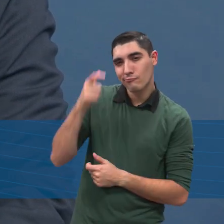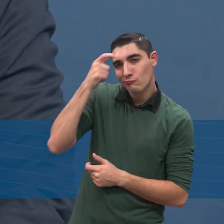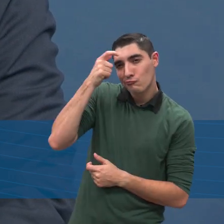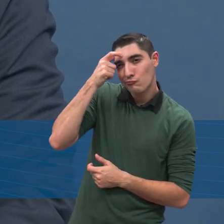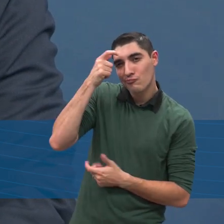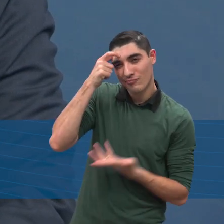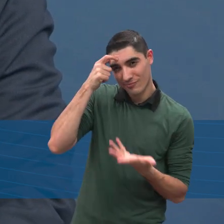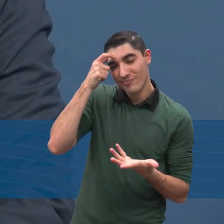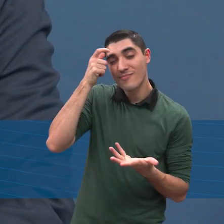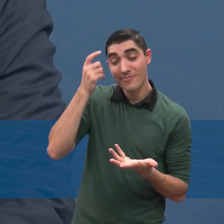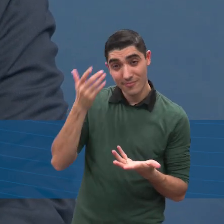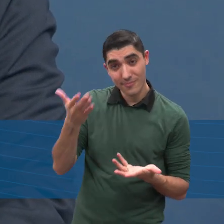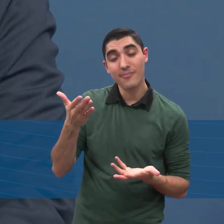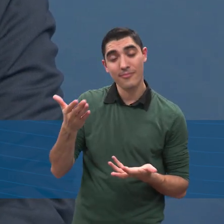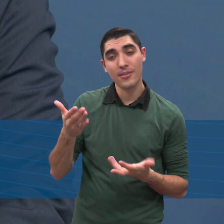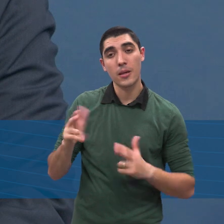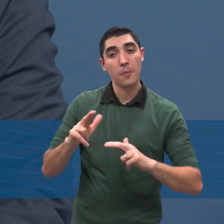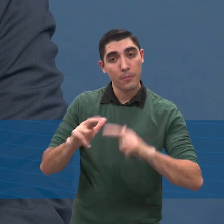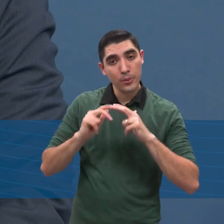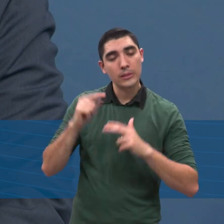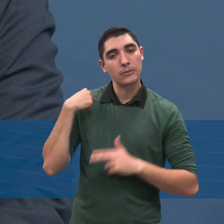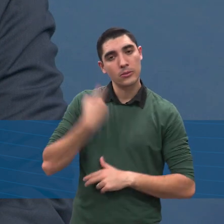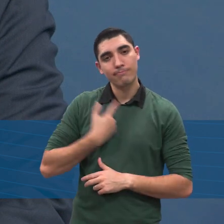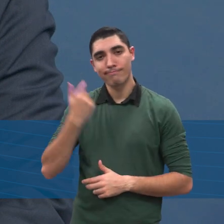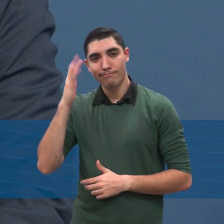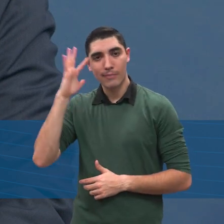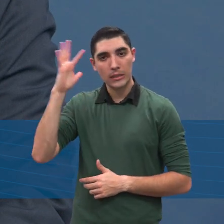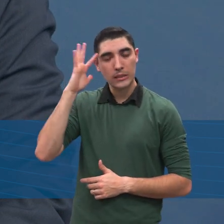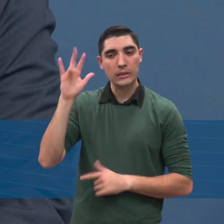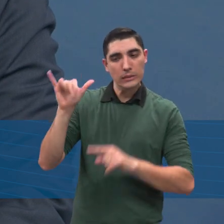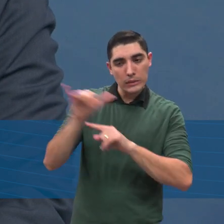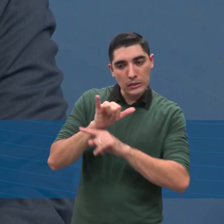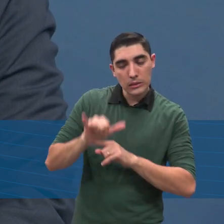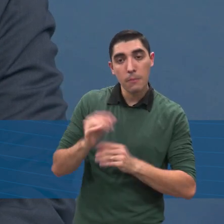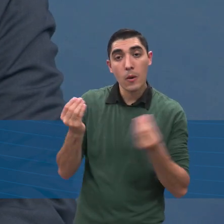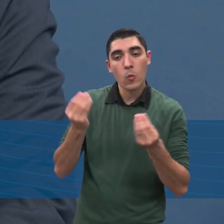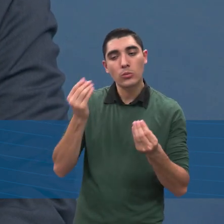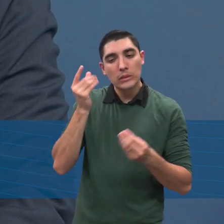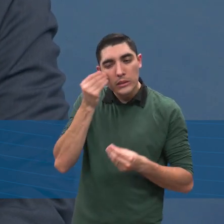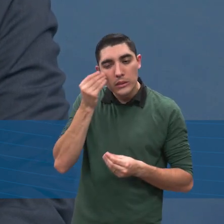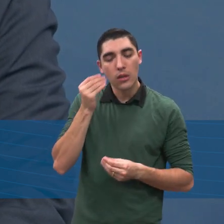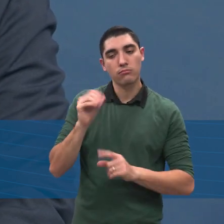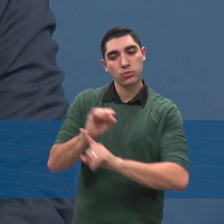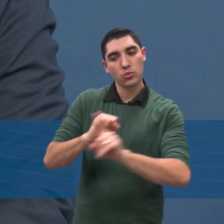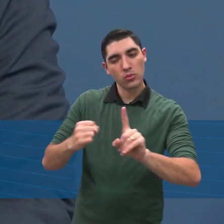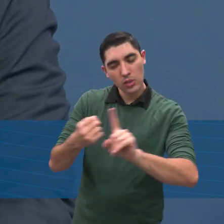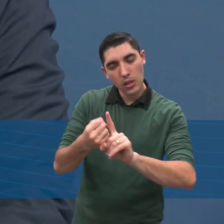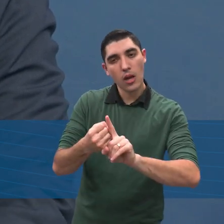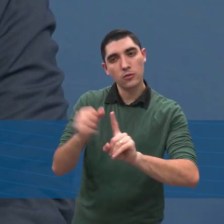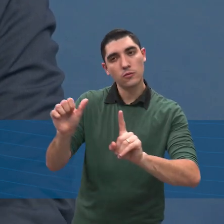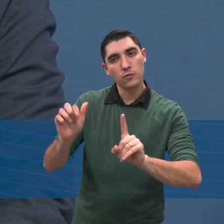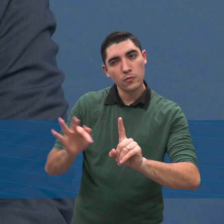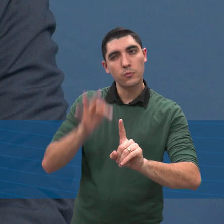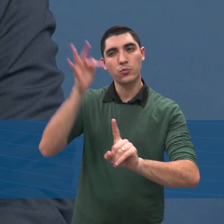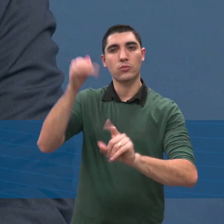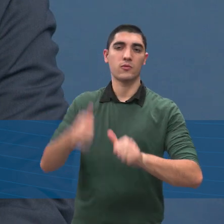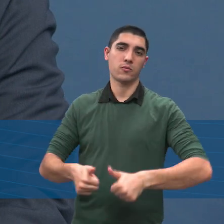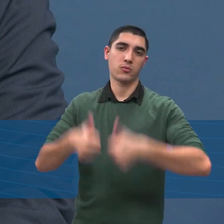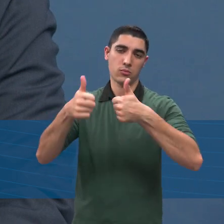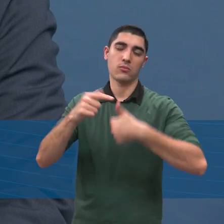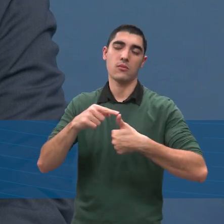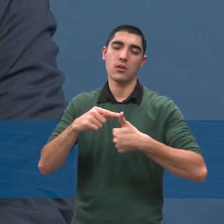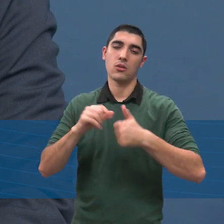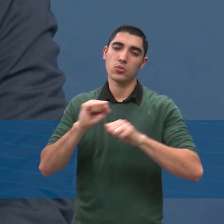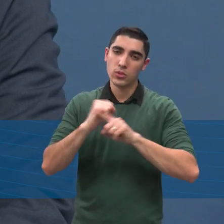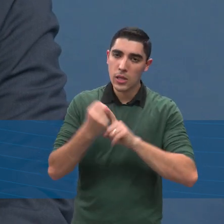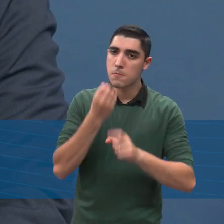e pensar mais socialmente, né, para a gente ter uma sociedade boa para todo mundo, né? Boa, segura, e